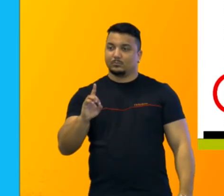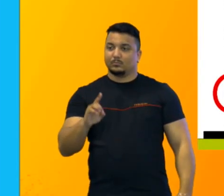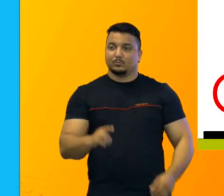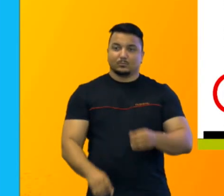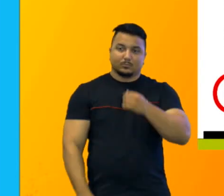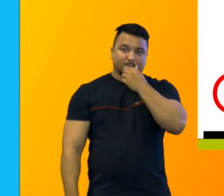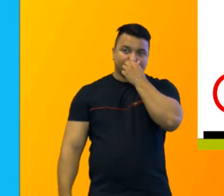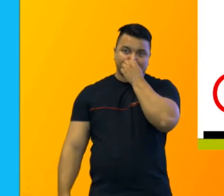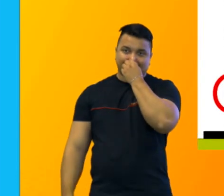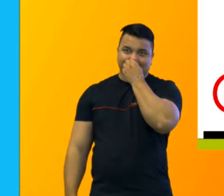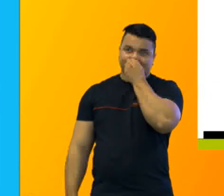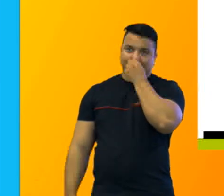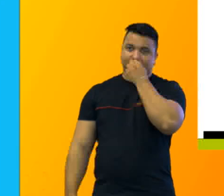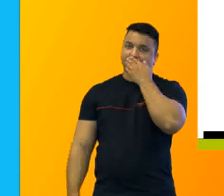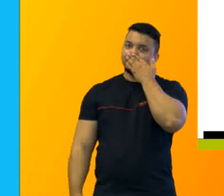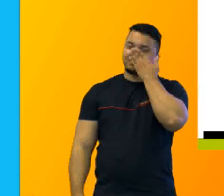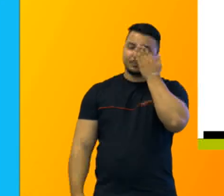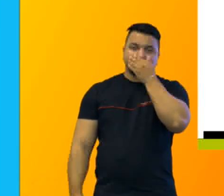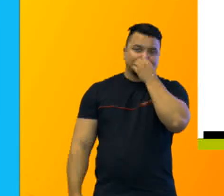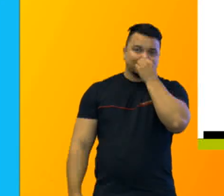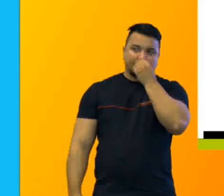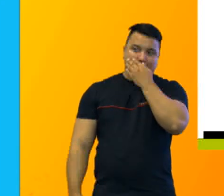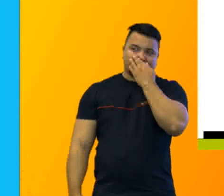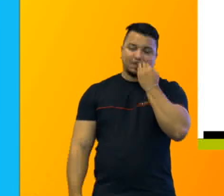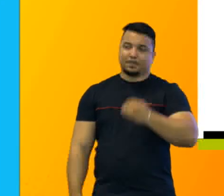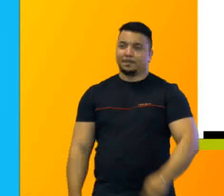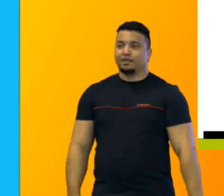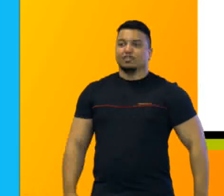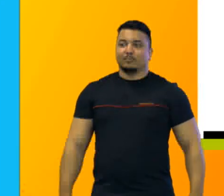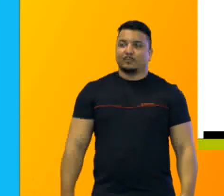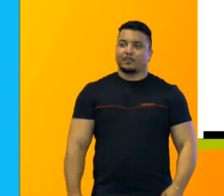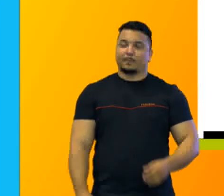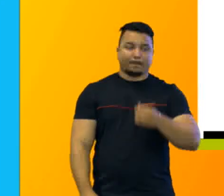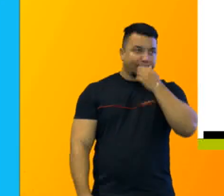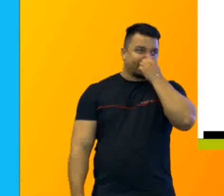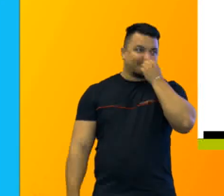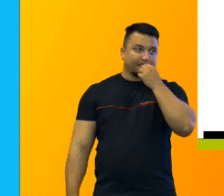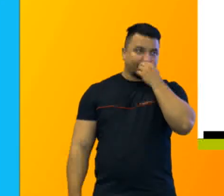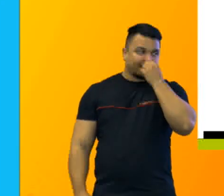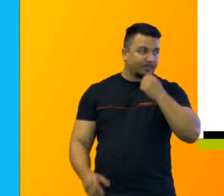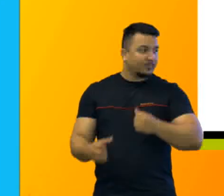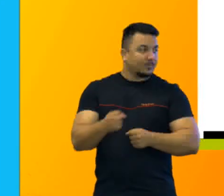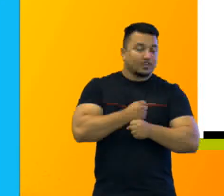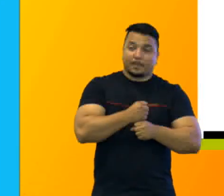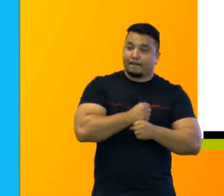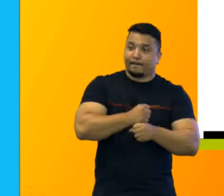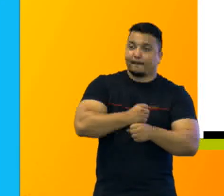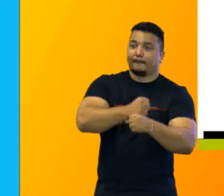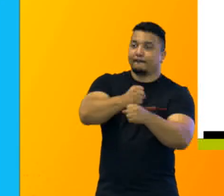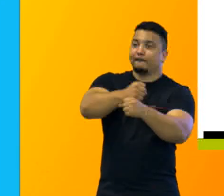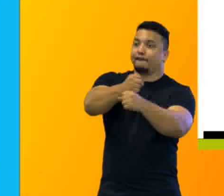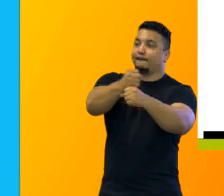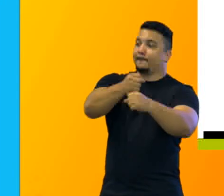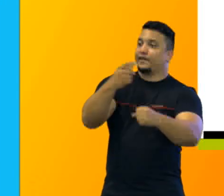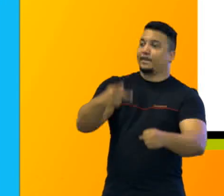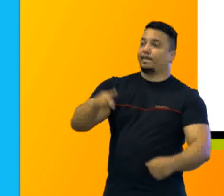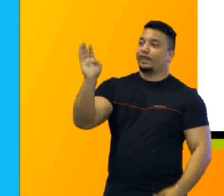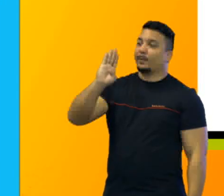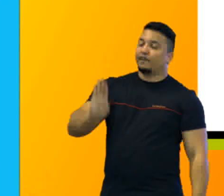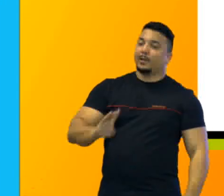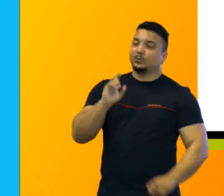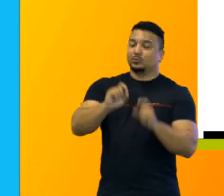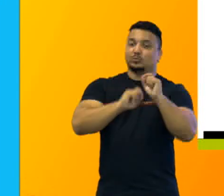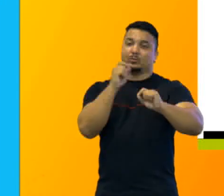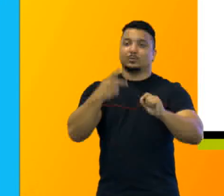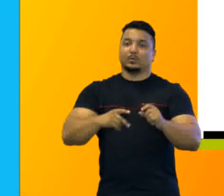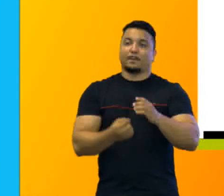10101, letra D de Deus. Olha a segunda questão. Por muitos anos, o Brasil tem figurado no cenário mundial entre os